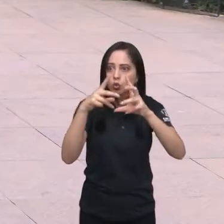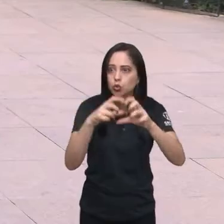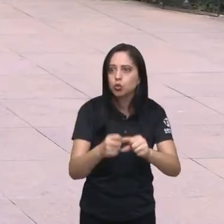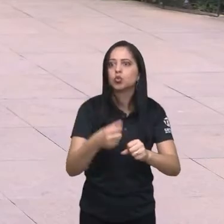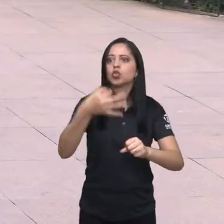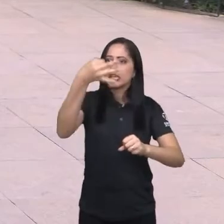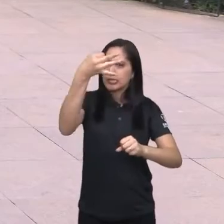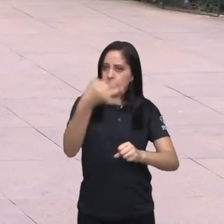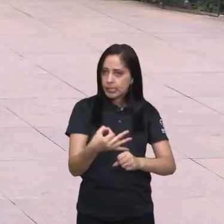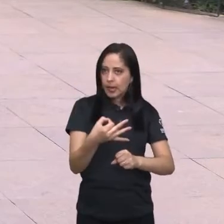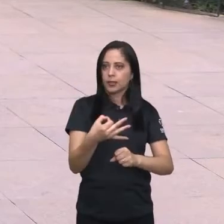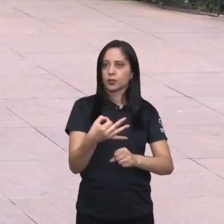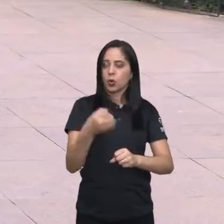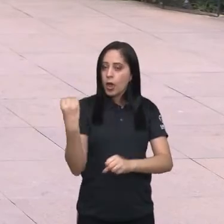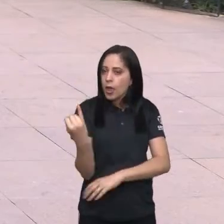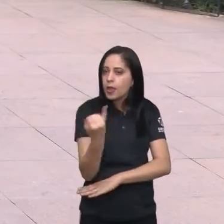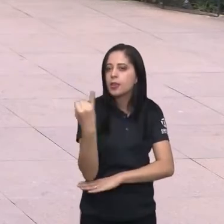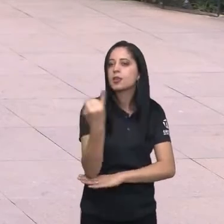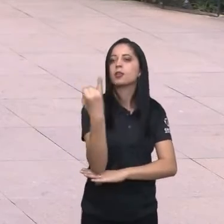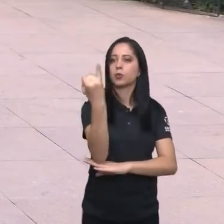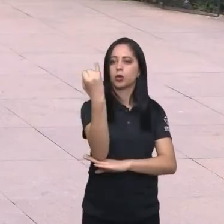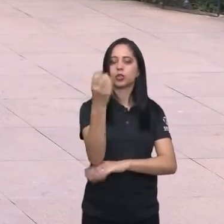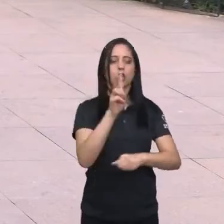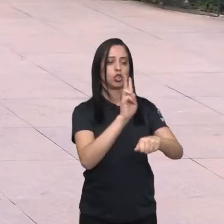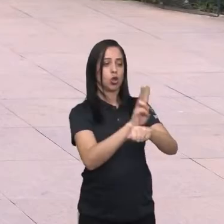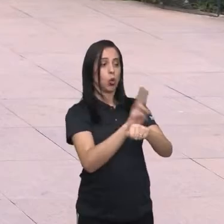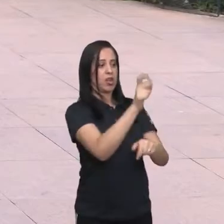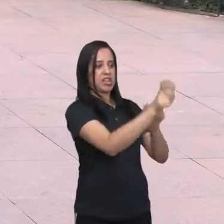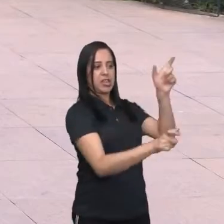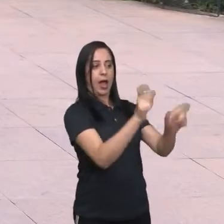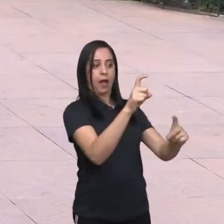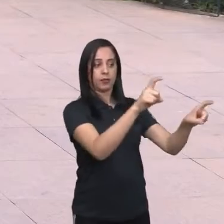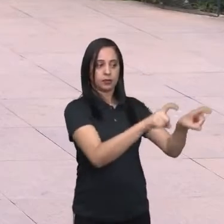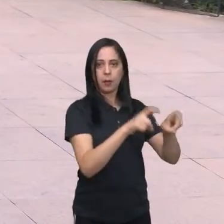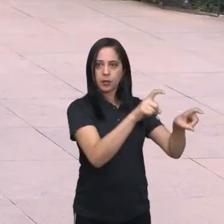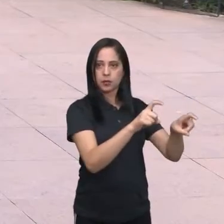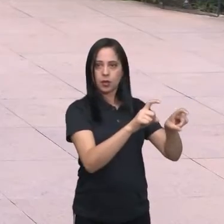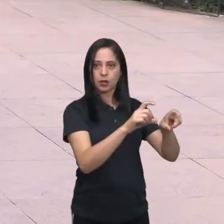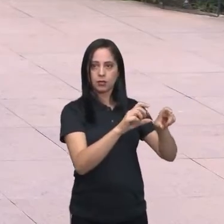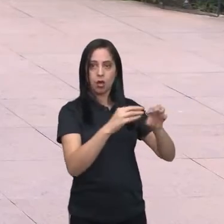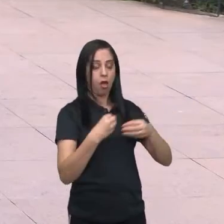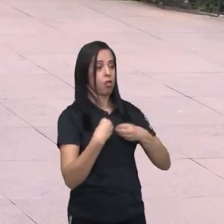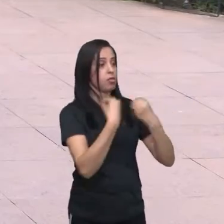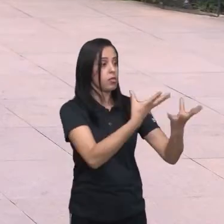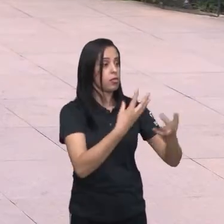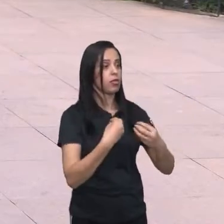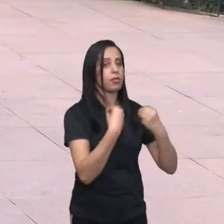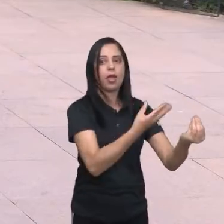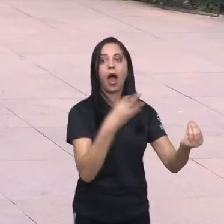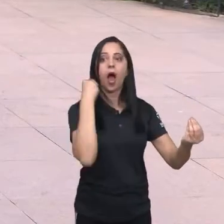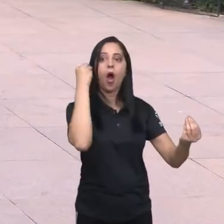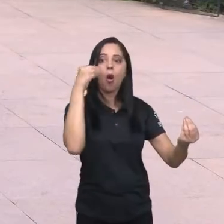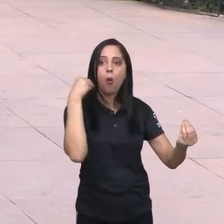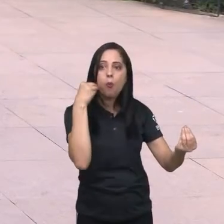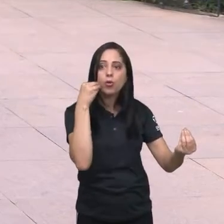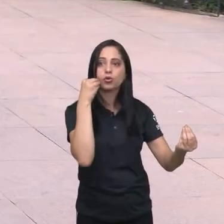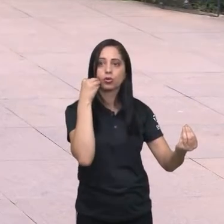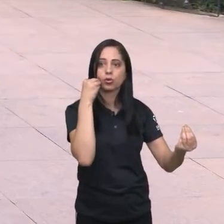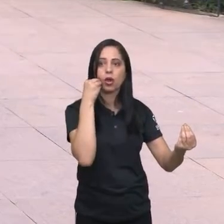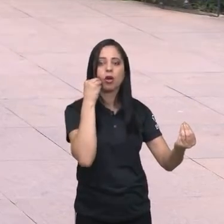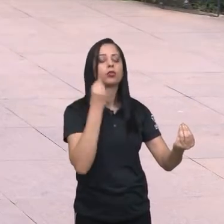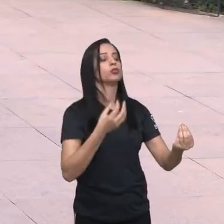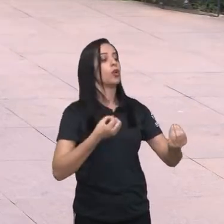Tudo aquilo que for necessário fazer para cuidar do homem de campo, para ter políticas públicas que cuidem